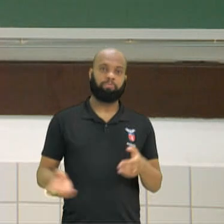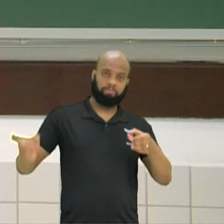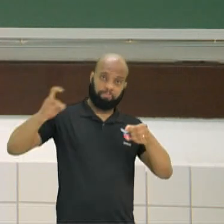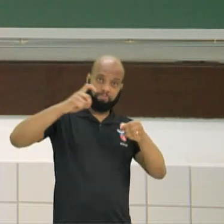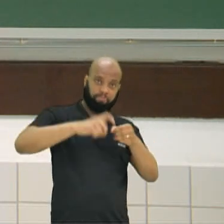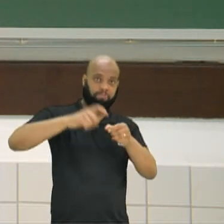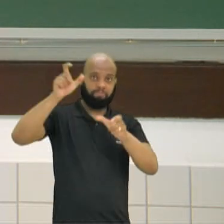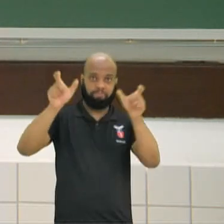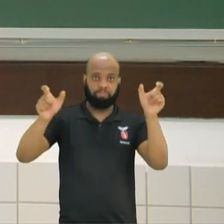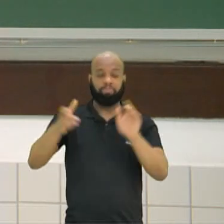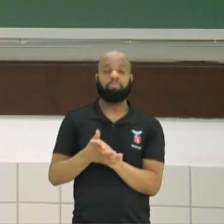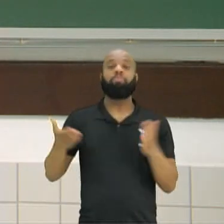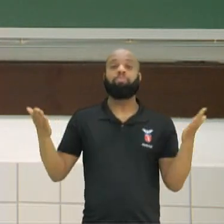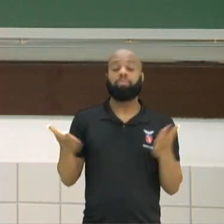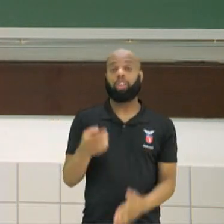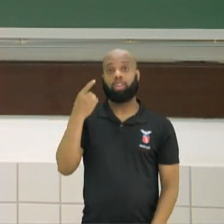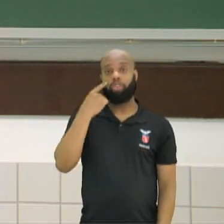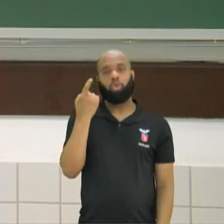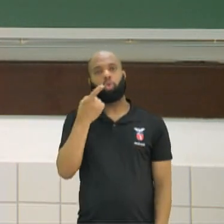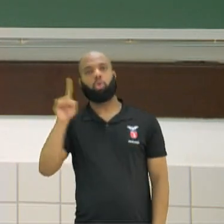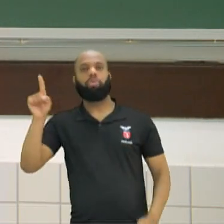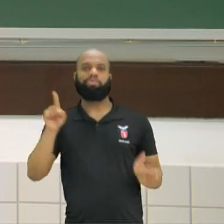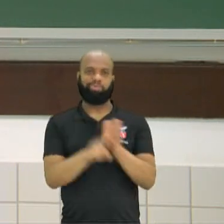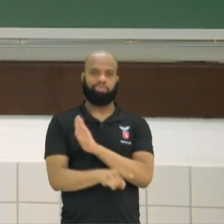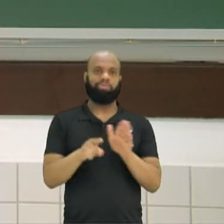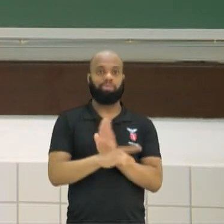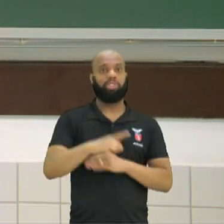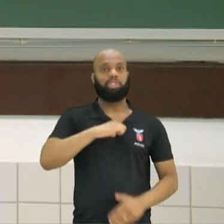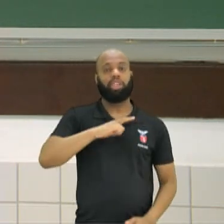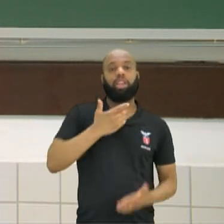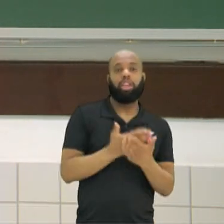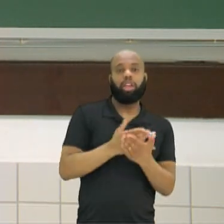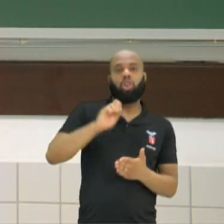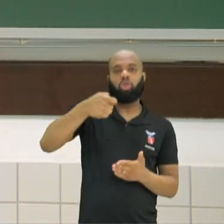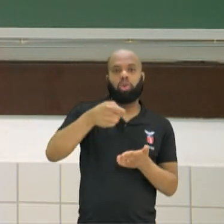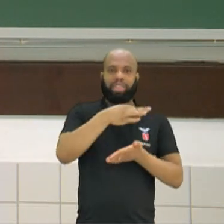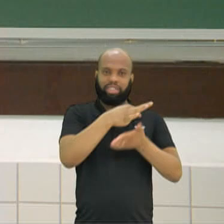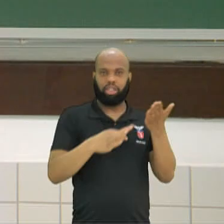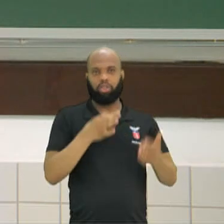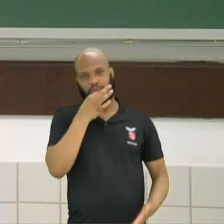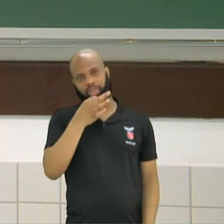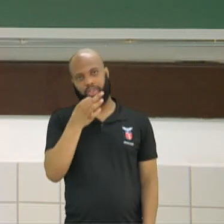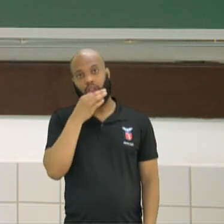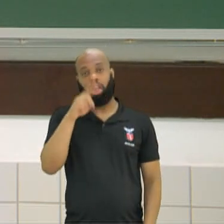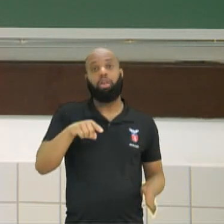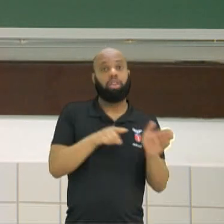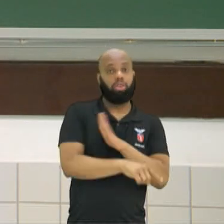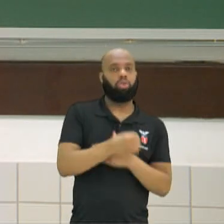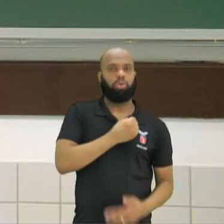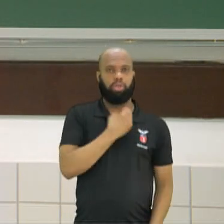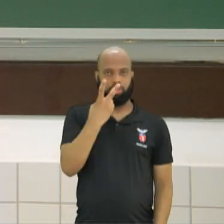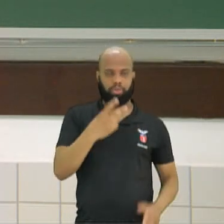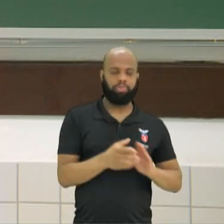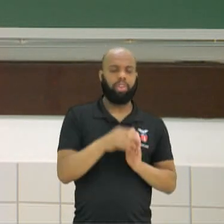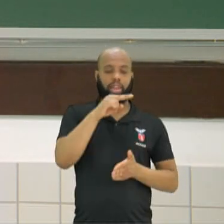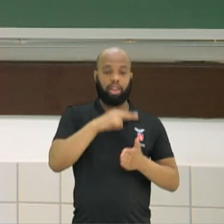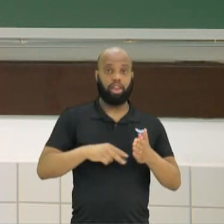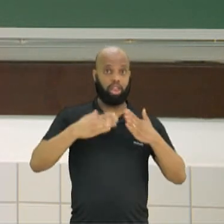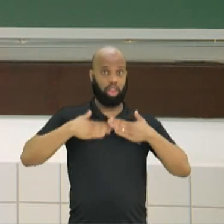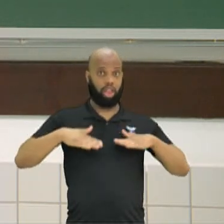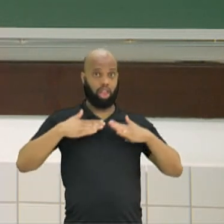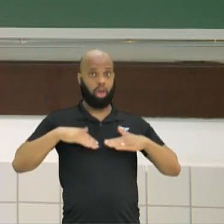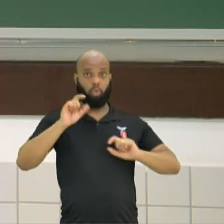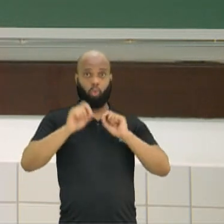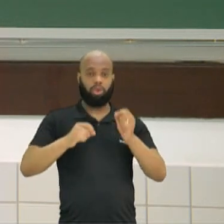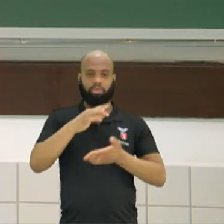Voltamos, galera. Então vamos para o nosso último quiz aqui da aula sobre dissertação, é o quiz 2. Leia atentamente parte da conclusão. E